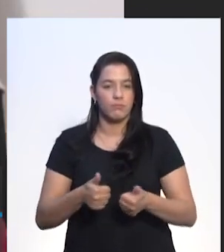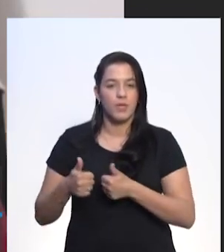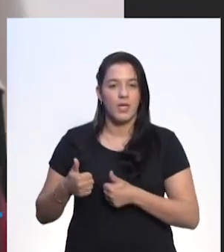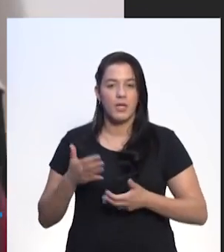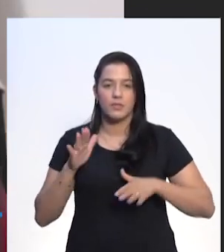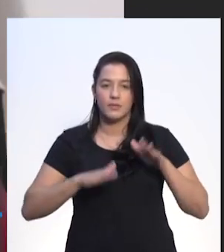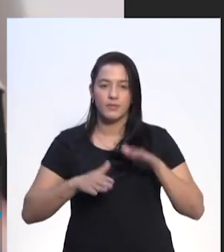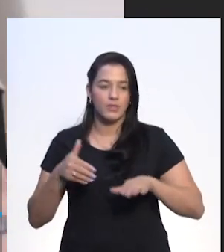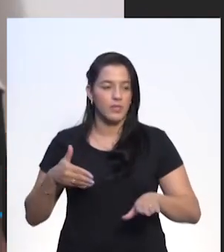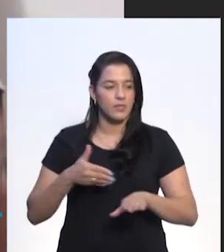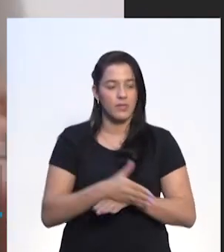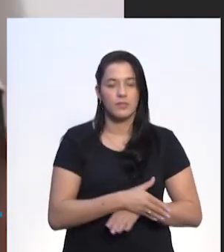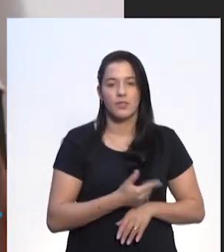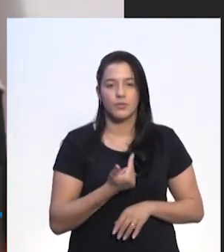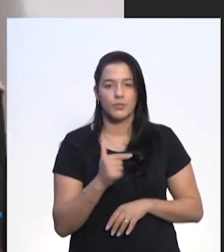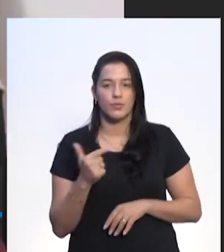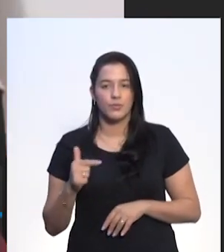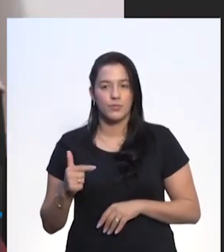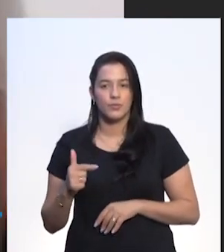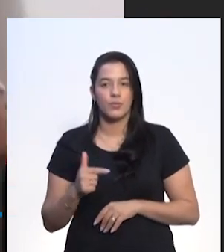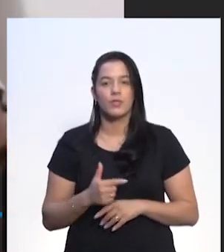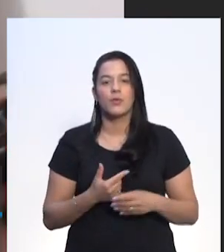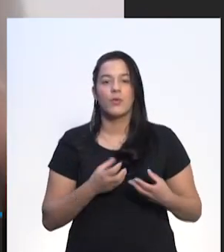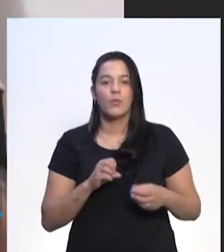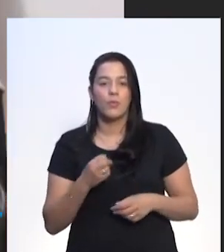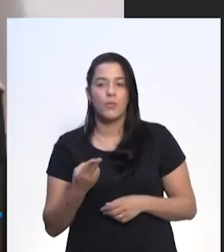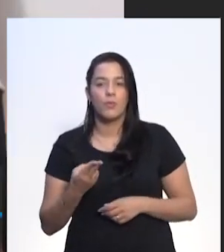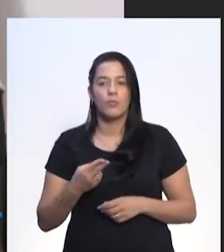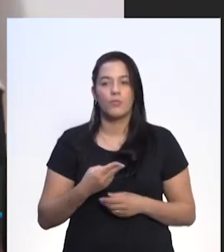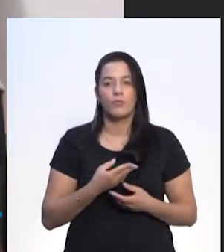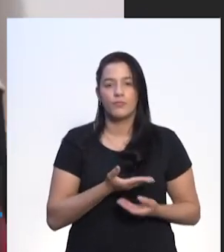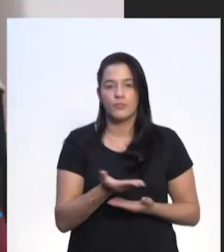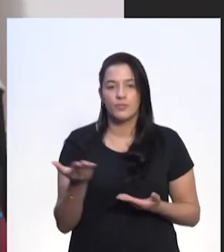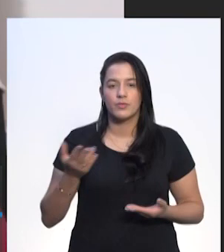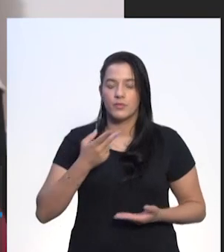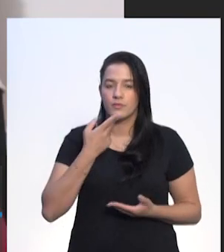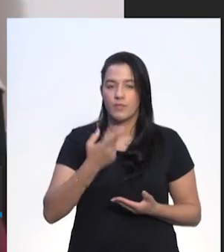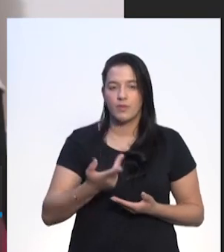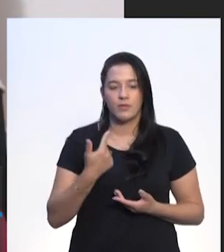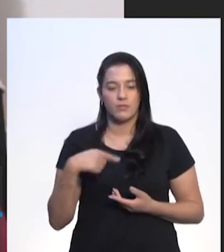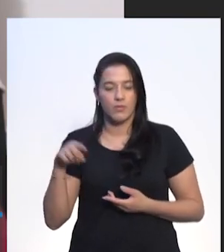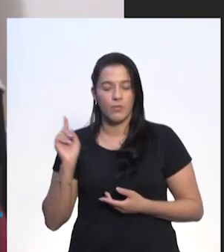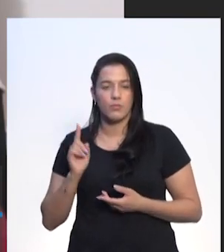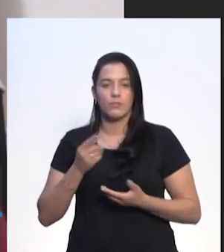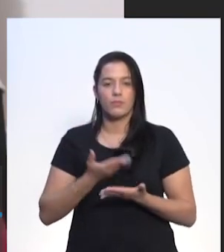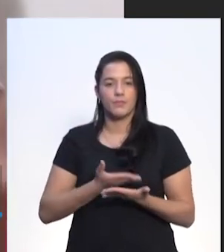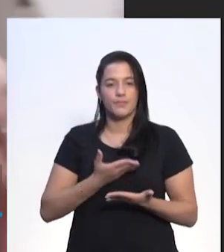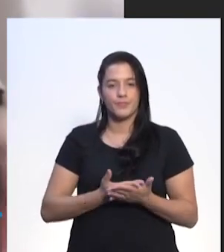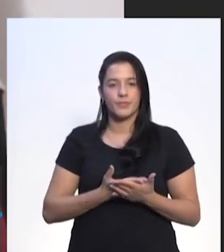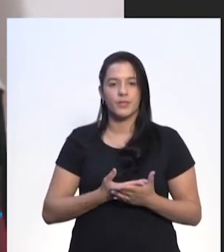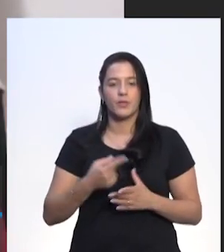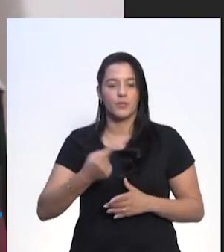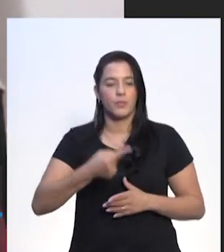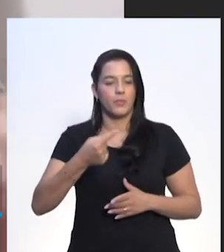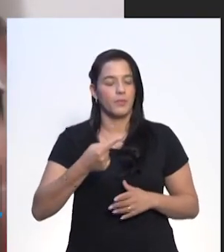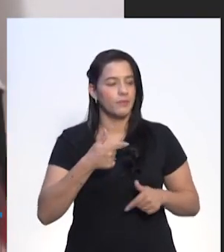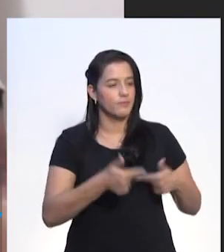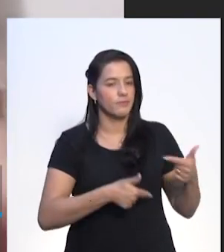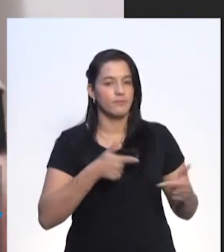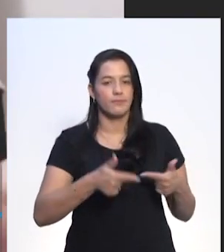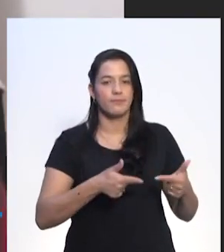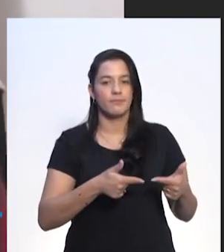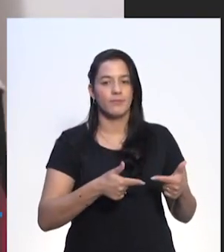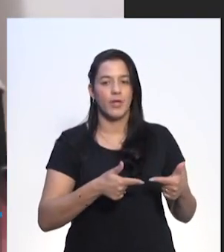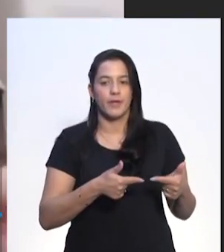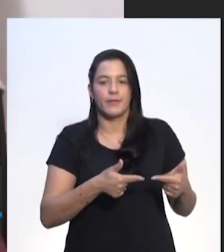acesso a essa qualificação, ou muitas vezes, como vocês falaram na outra aula, né, você vai lá no seu primeiro emprego, e o primeiro